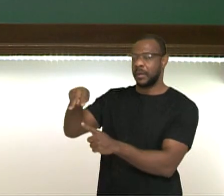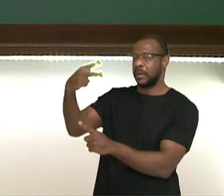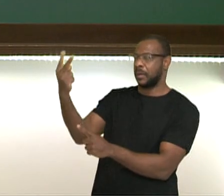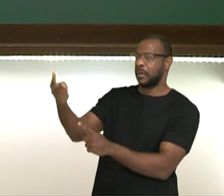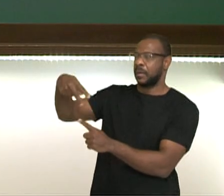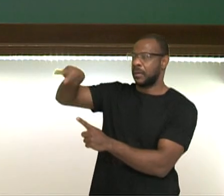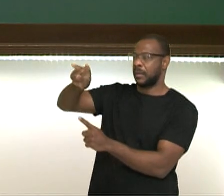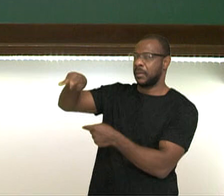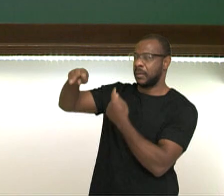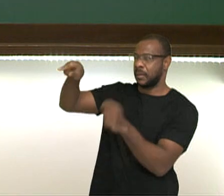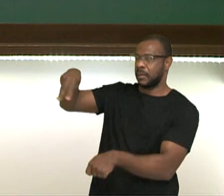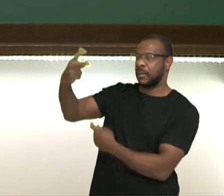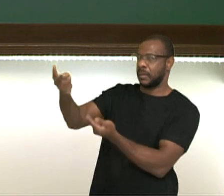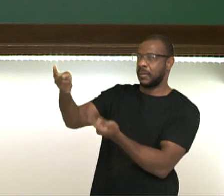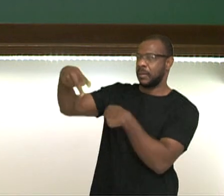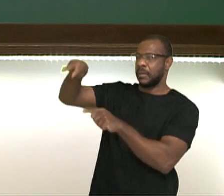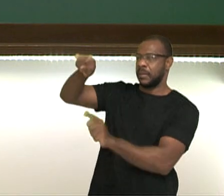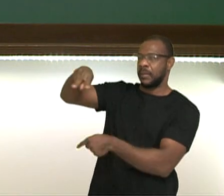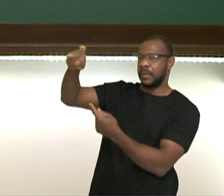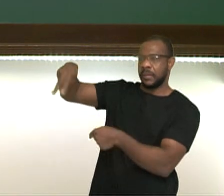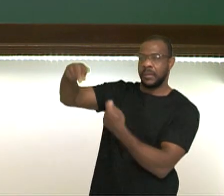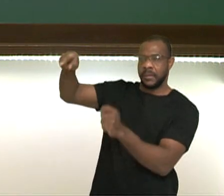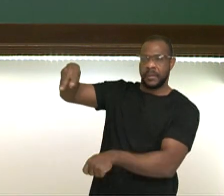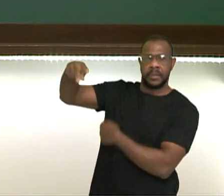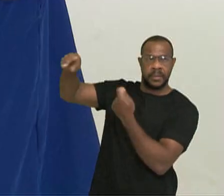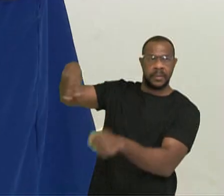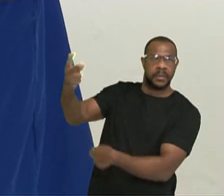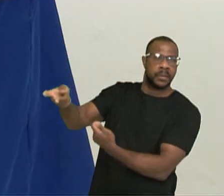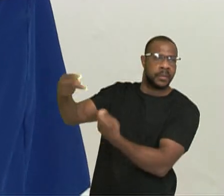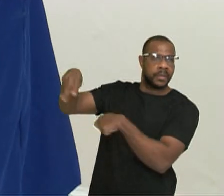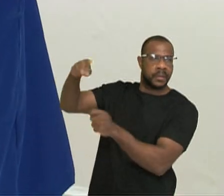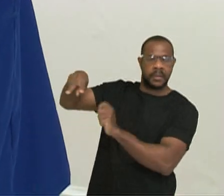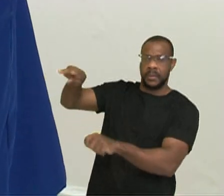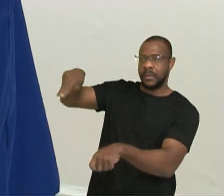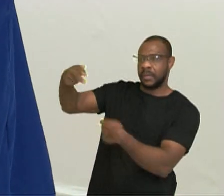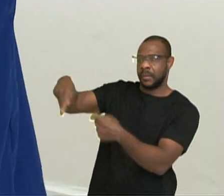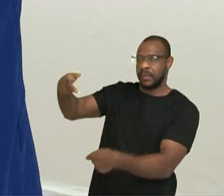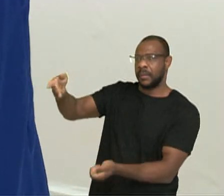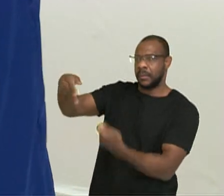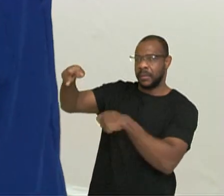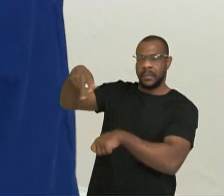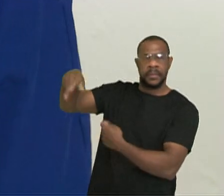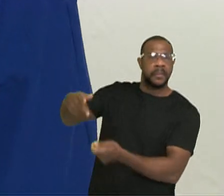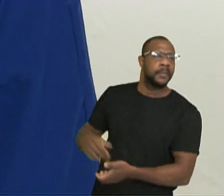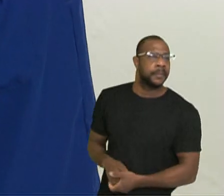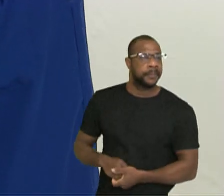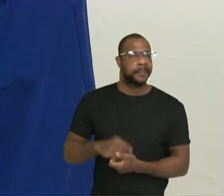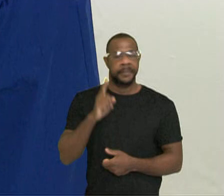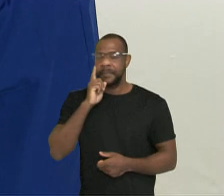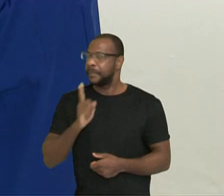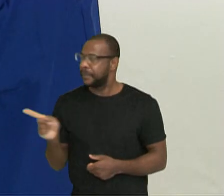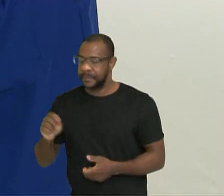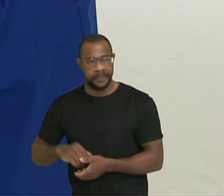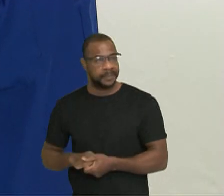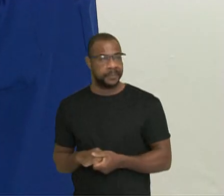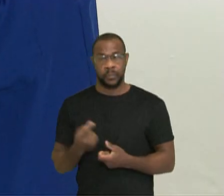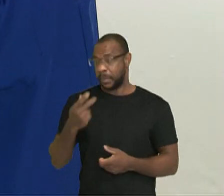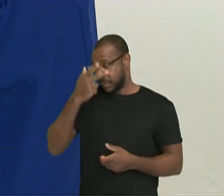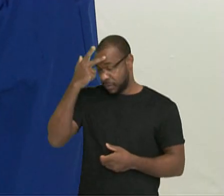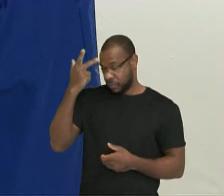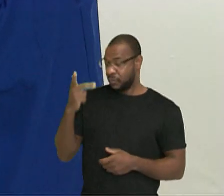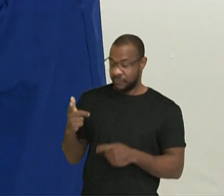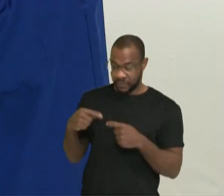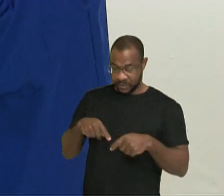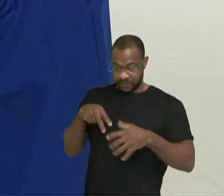a sua, né, coreografia ali, dançando. E o que acontece? A corda, na maneira que